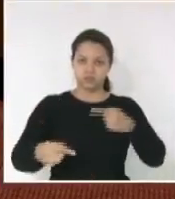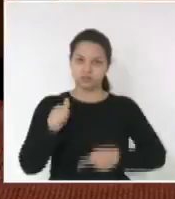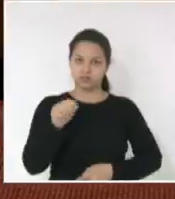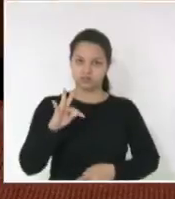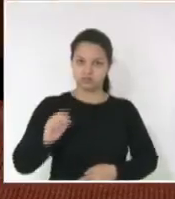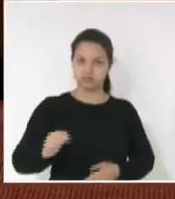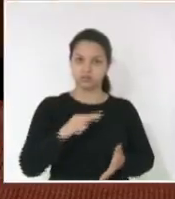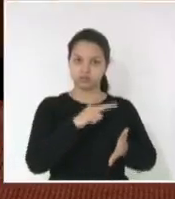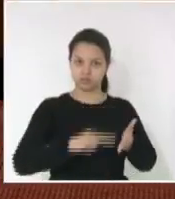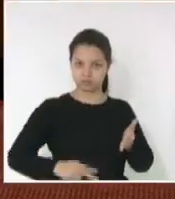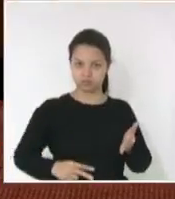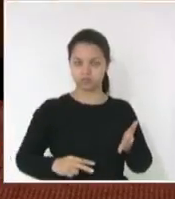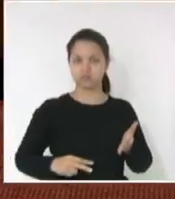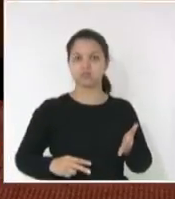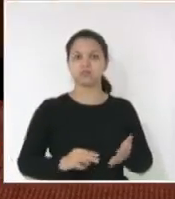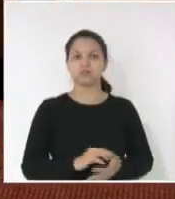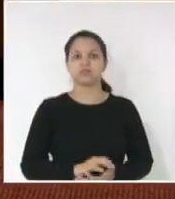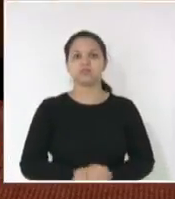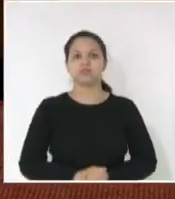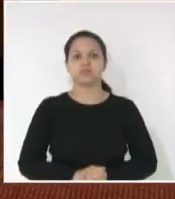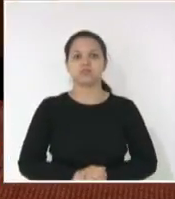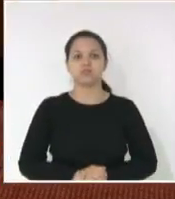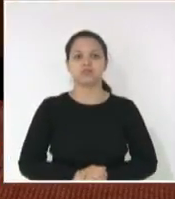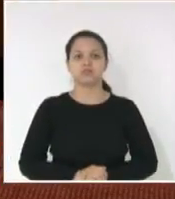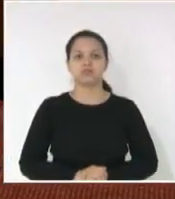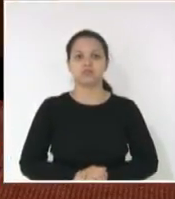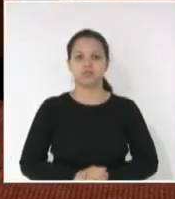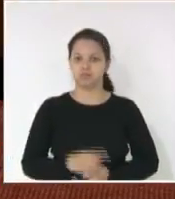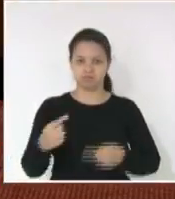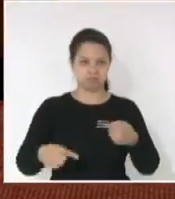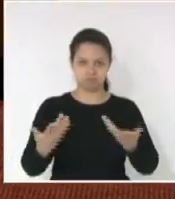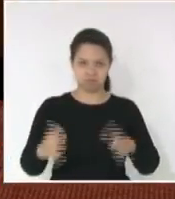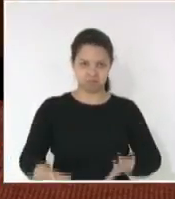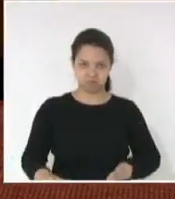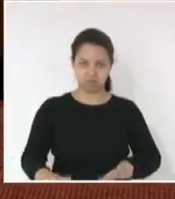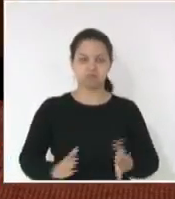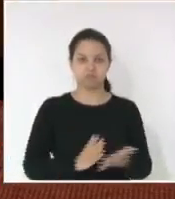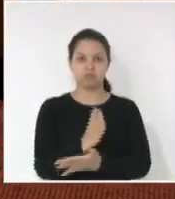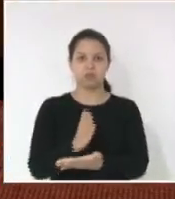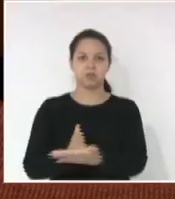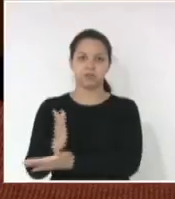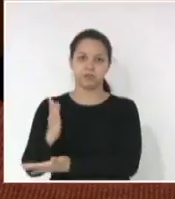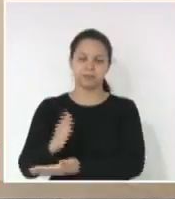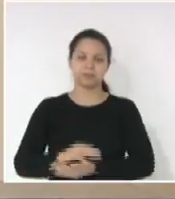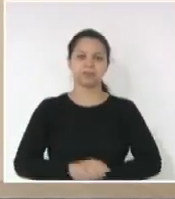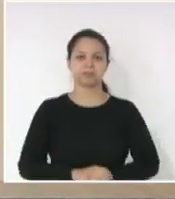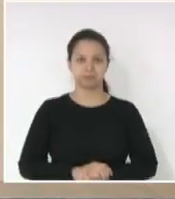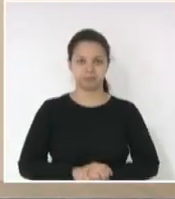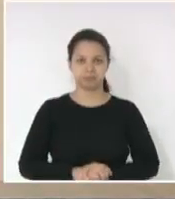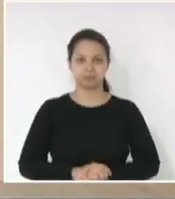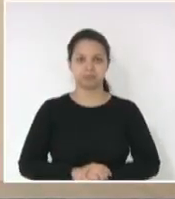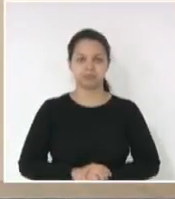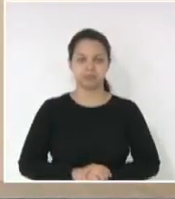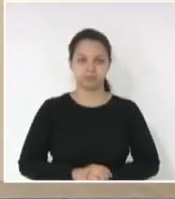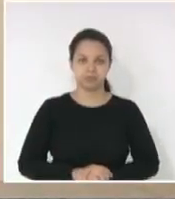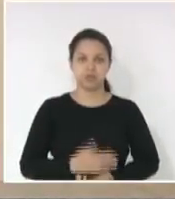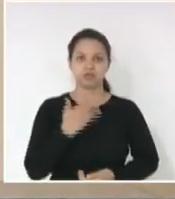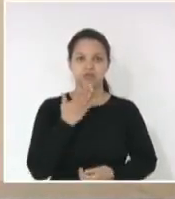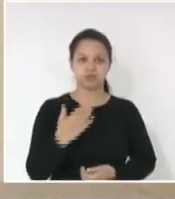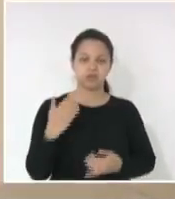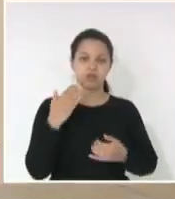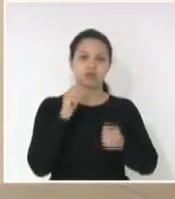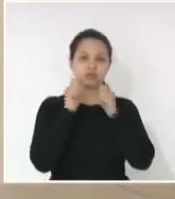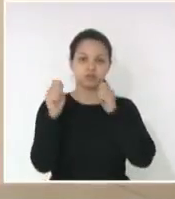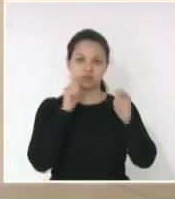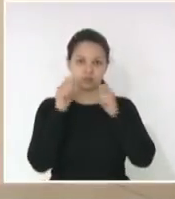que acabam de ser lidas, e onde o senhor deputado queria discutir, dou-as por aprovada. Solicito a